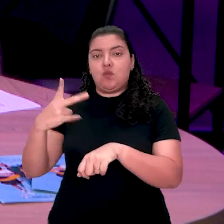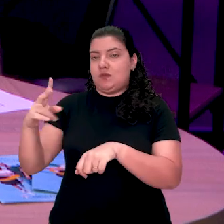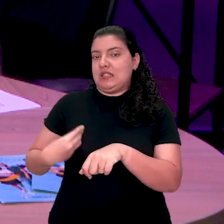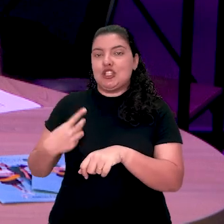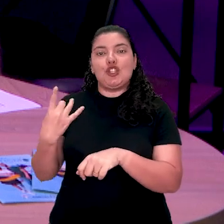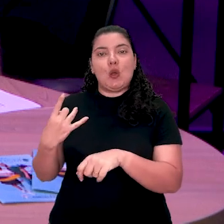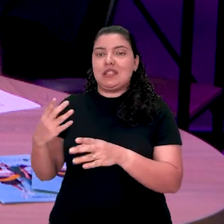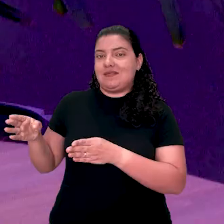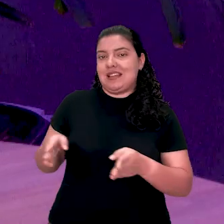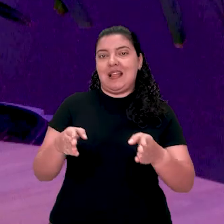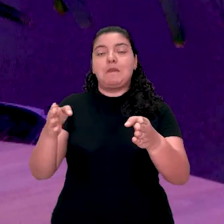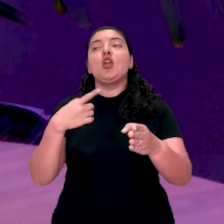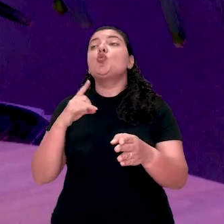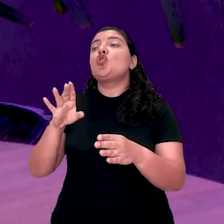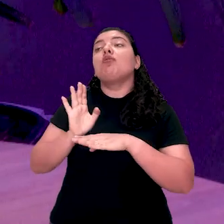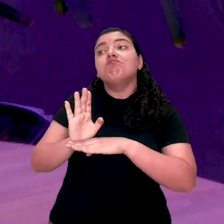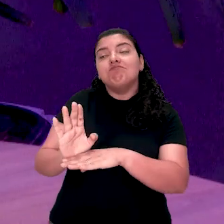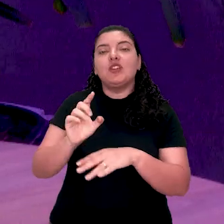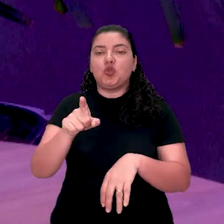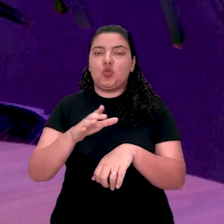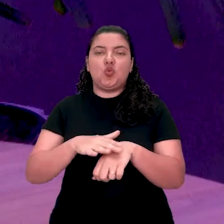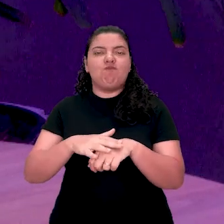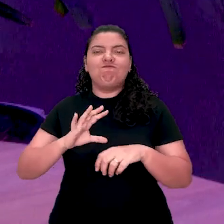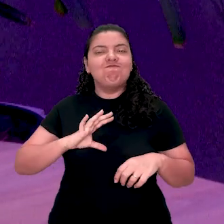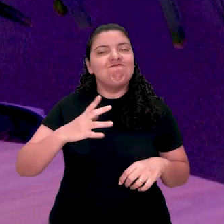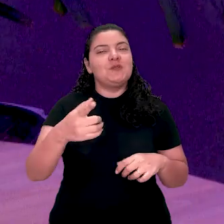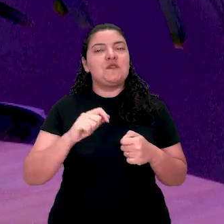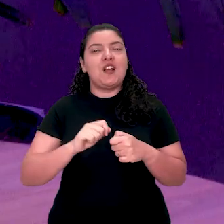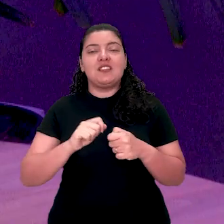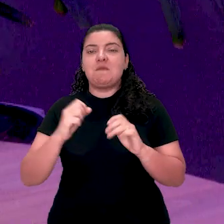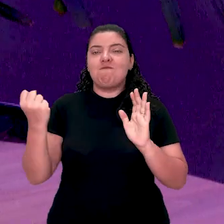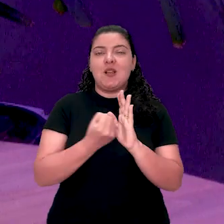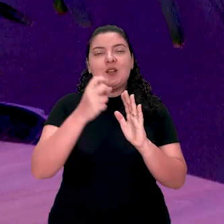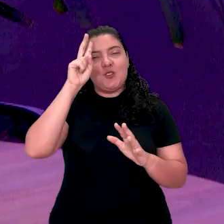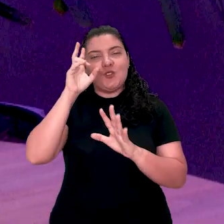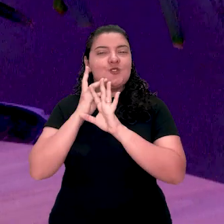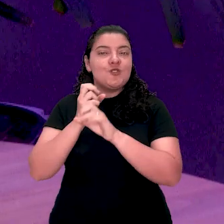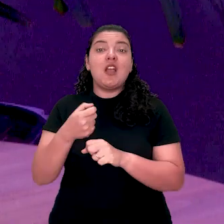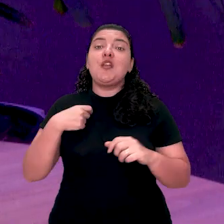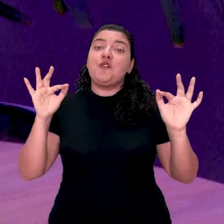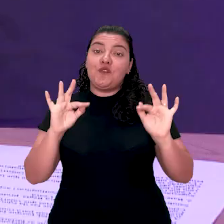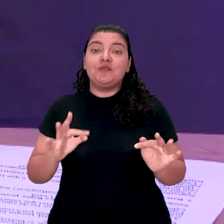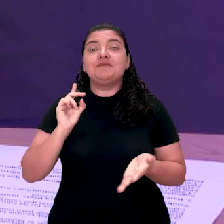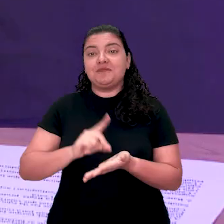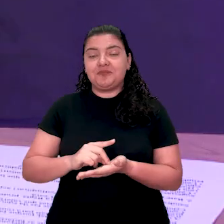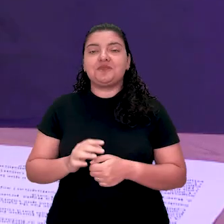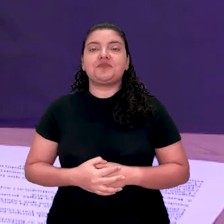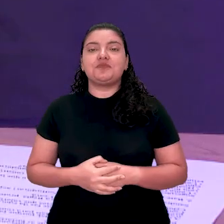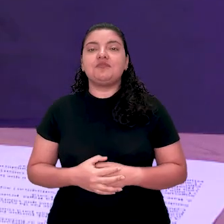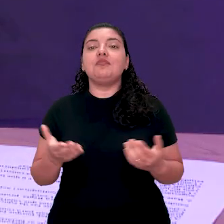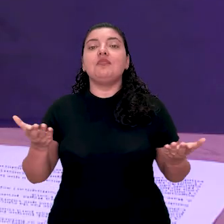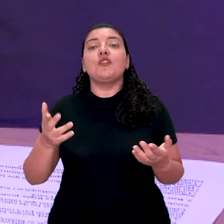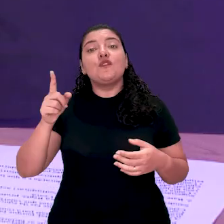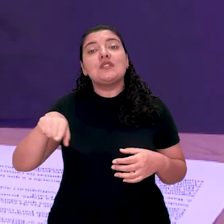história. Obviamente, eu dei uma mãozinha, mas você conseguiu fazer a sua história muito bem feita. E eu fico muito feliz. E agora eu queria que a